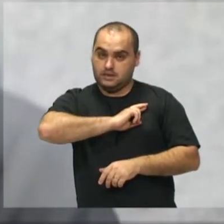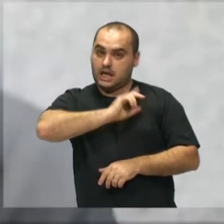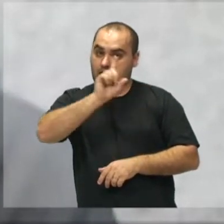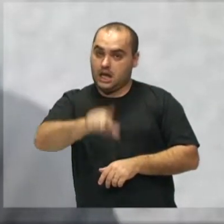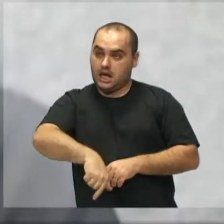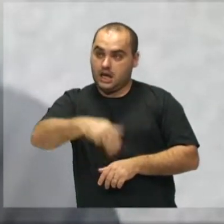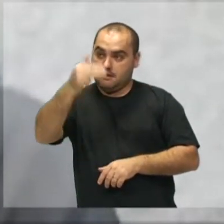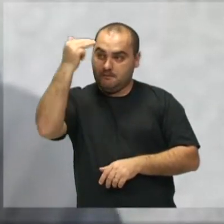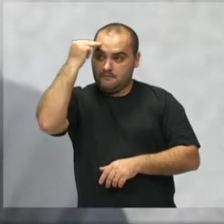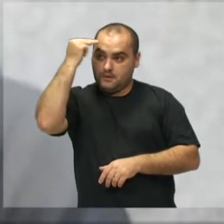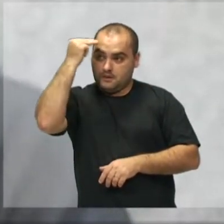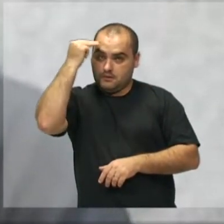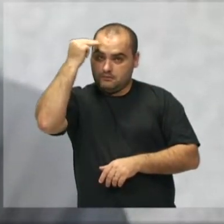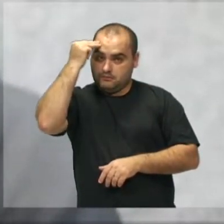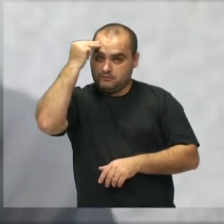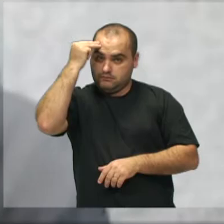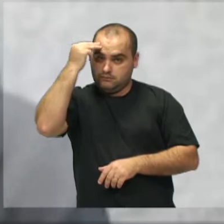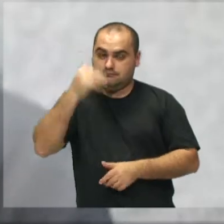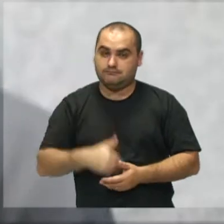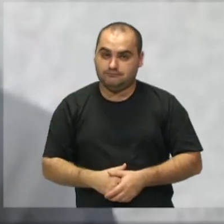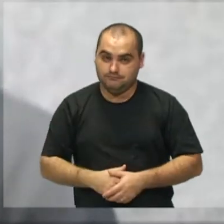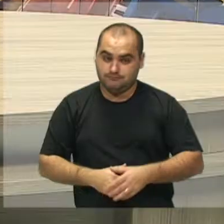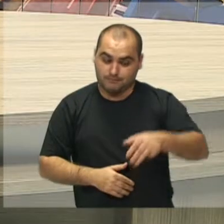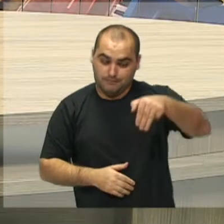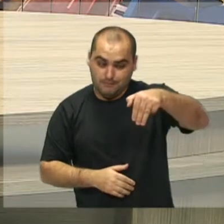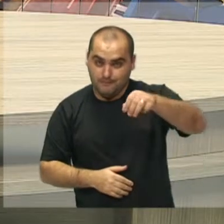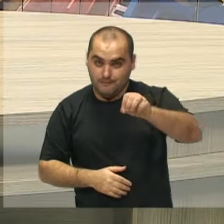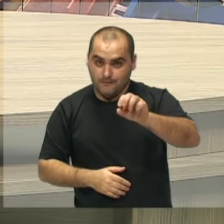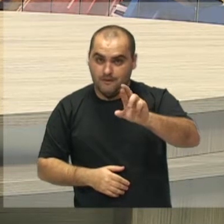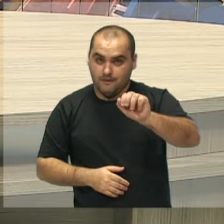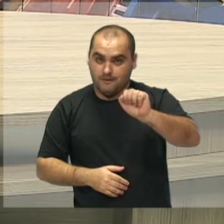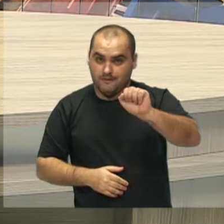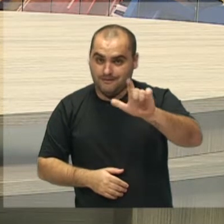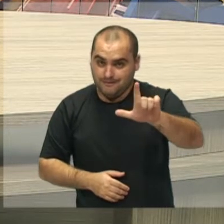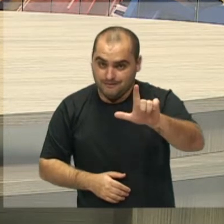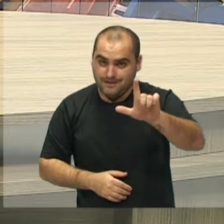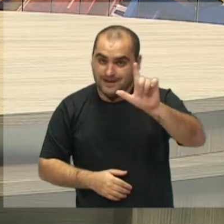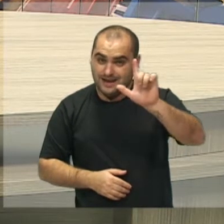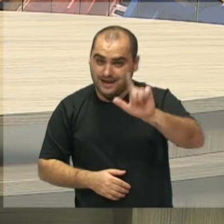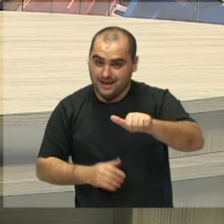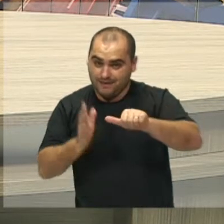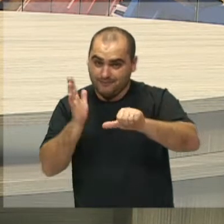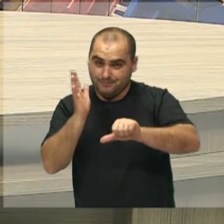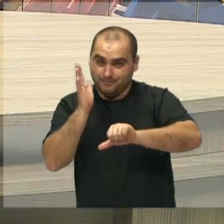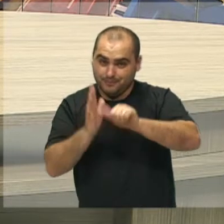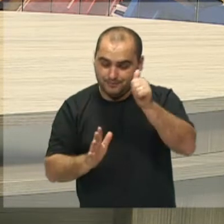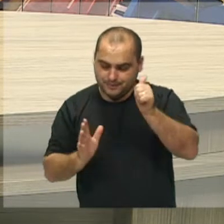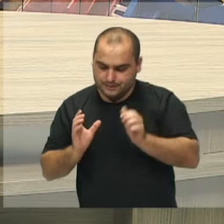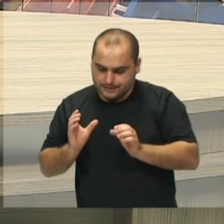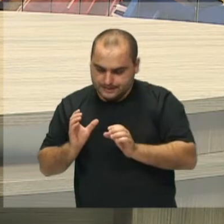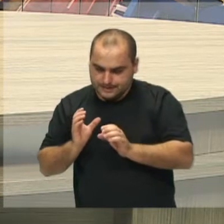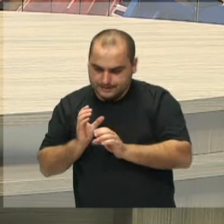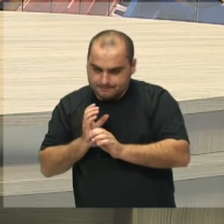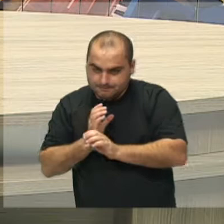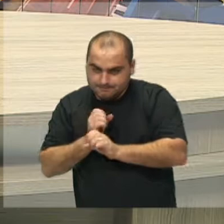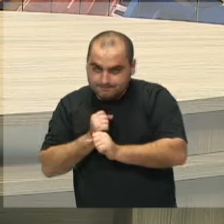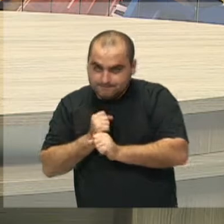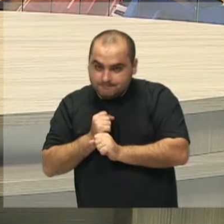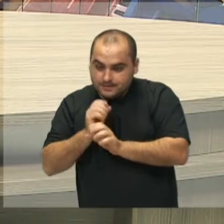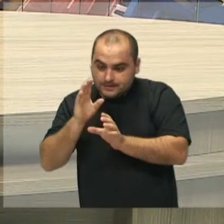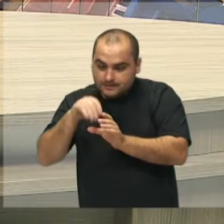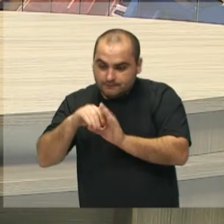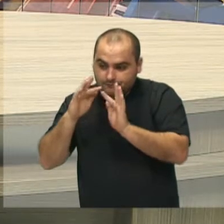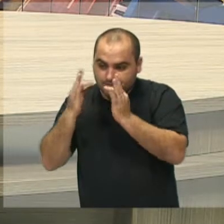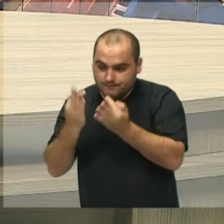moral. É bom lembrar que a moral, ela é primeiro formada dentro da família, formada na escola,